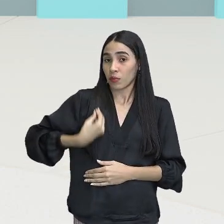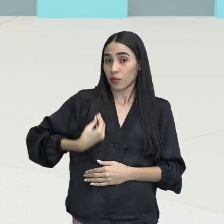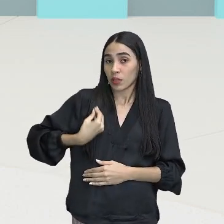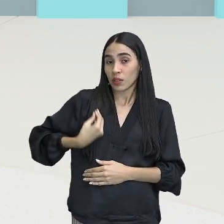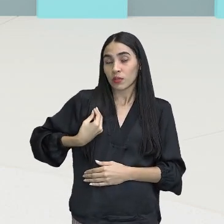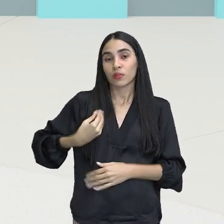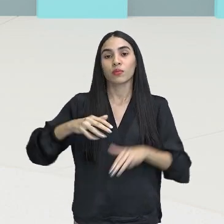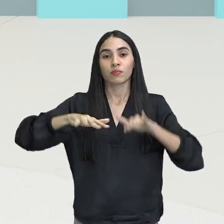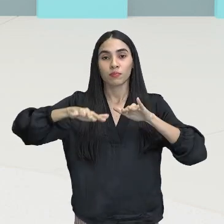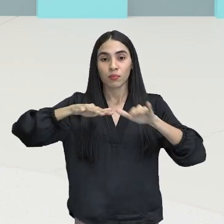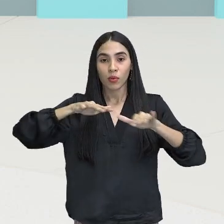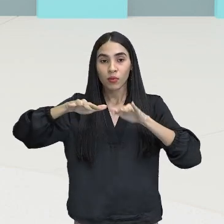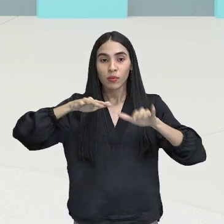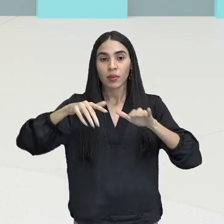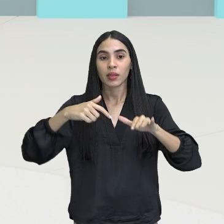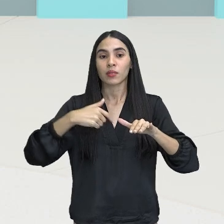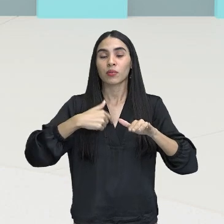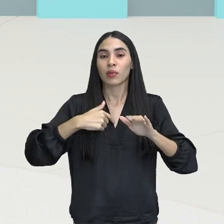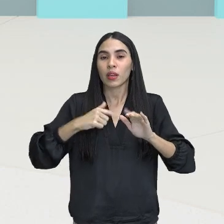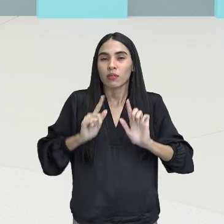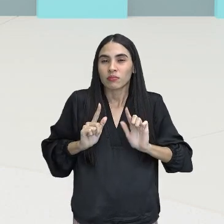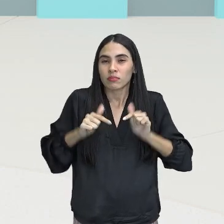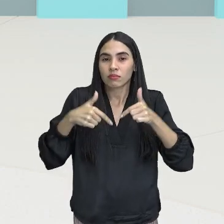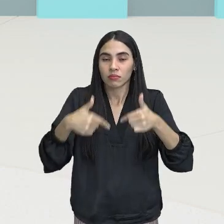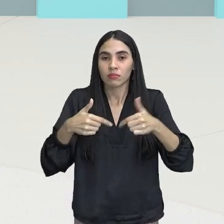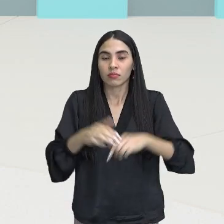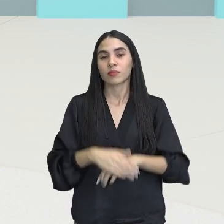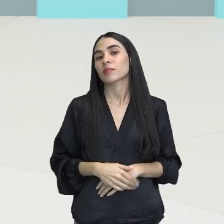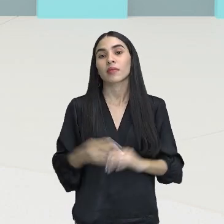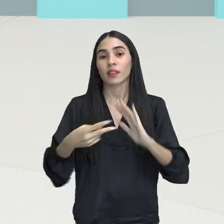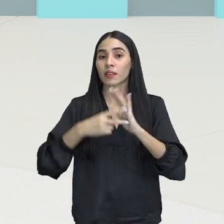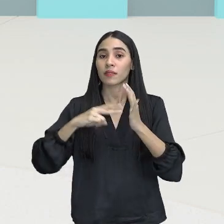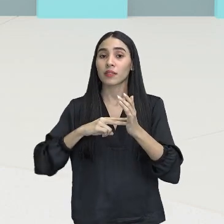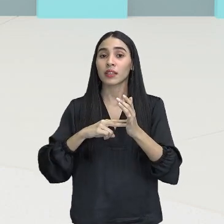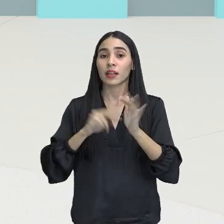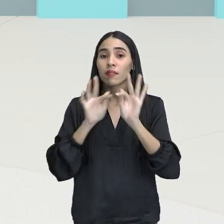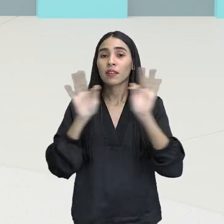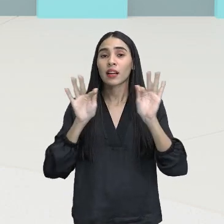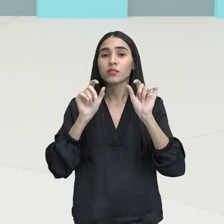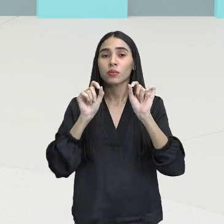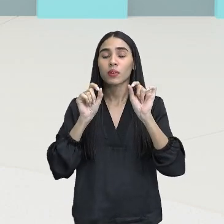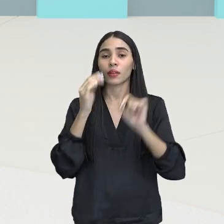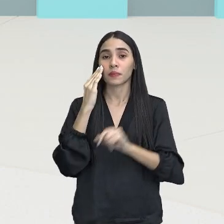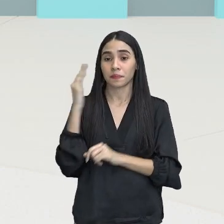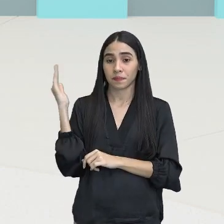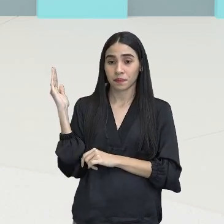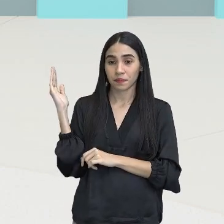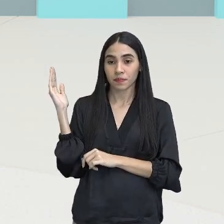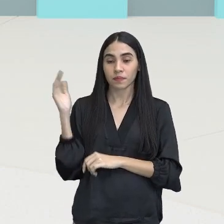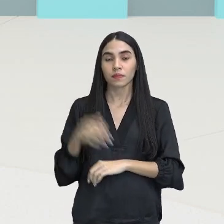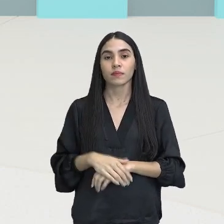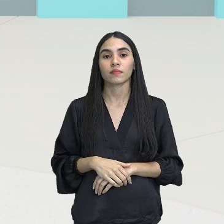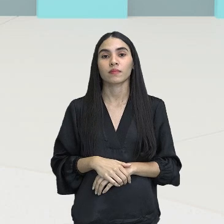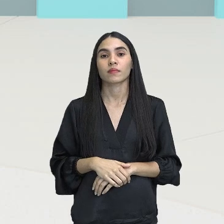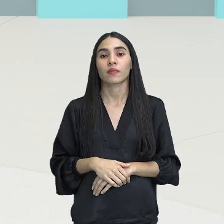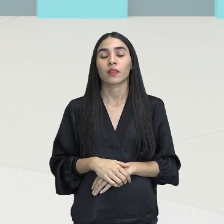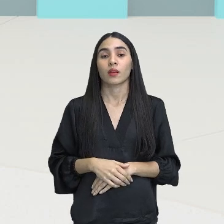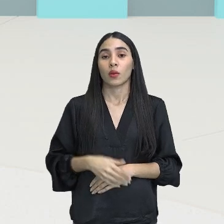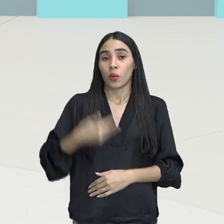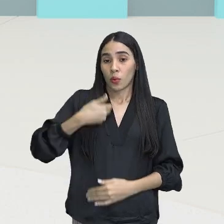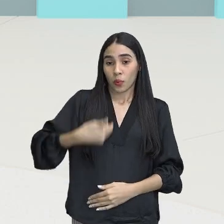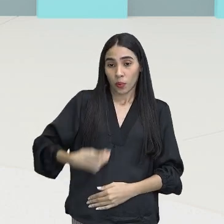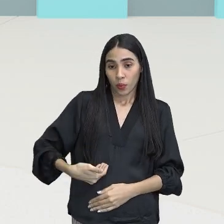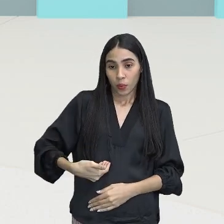pelo movimento, eu me humanizo. Ou seja, estar aqui nesse corpo